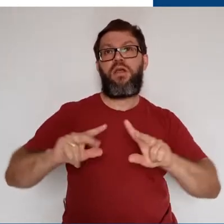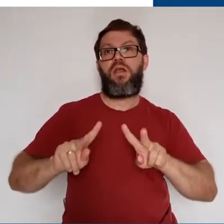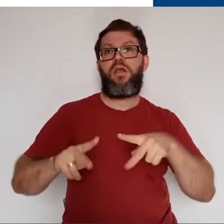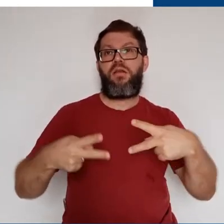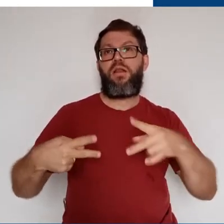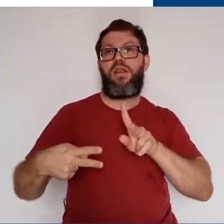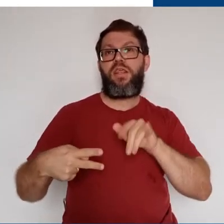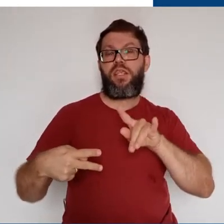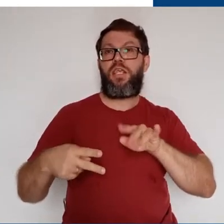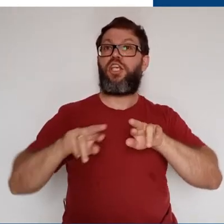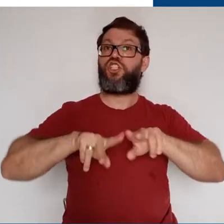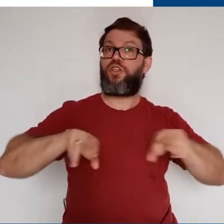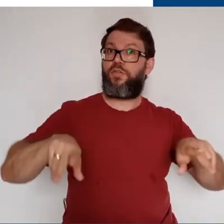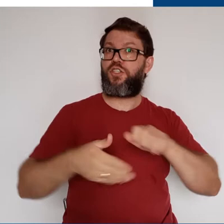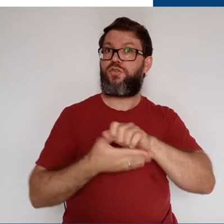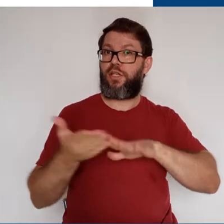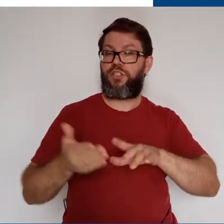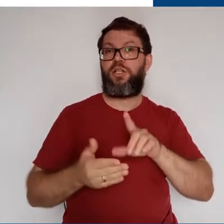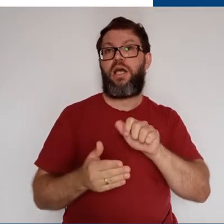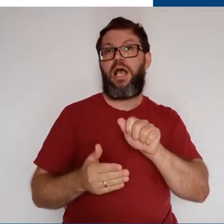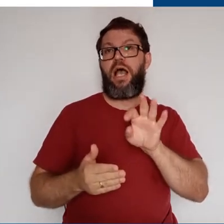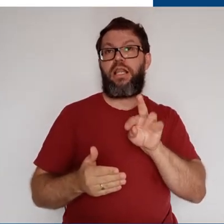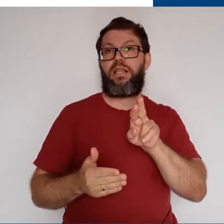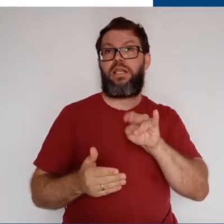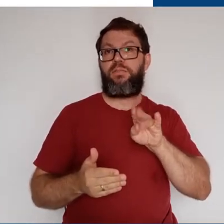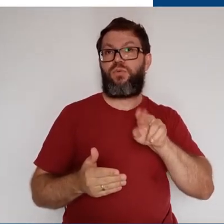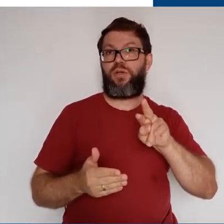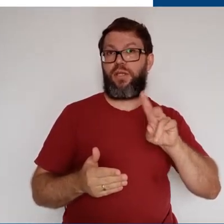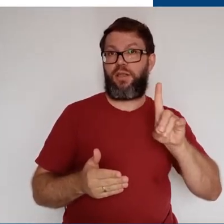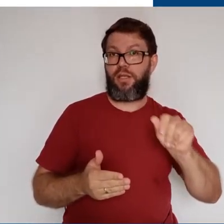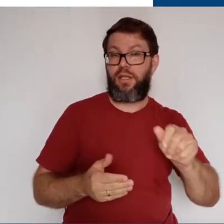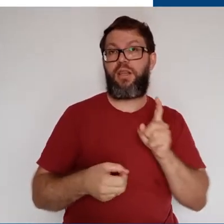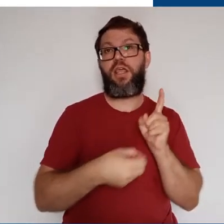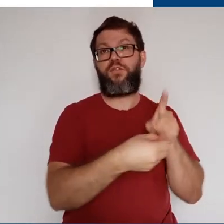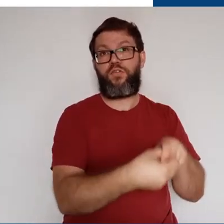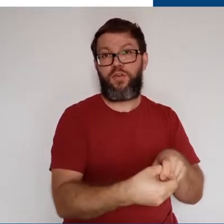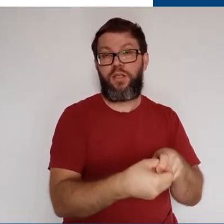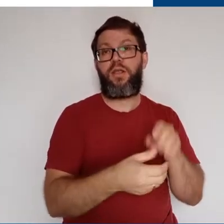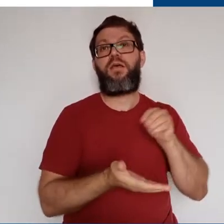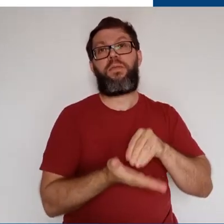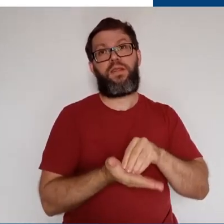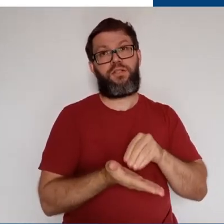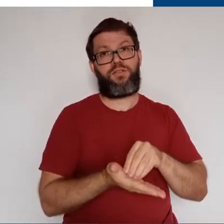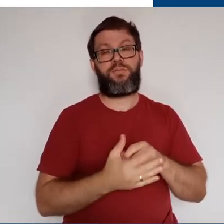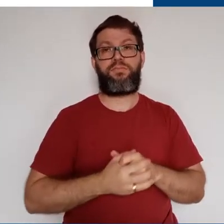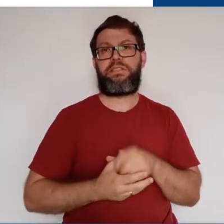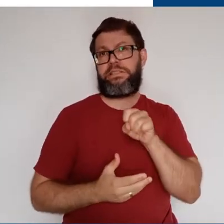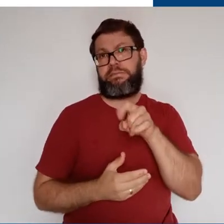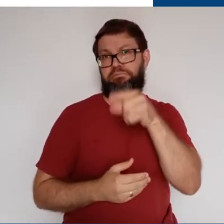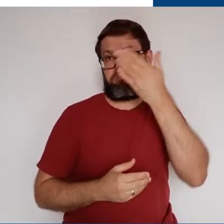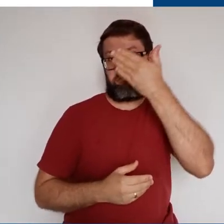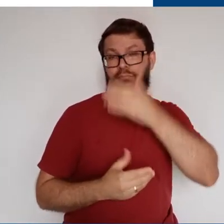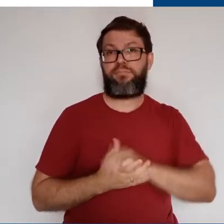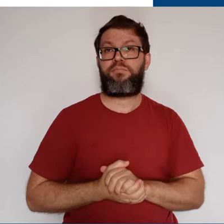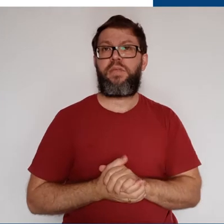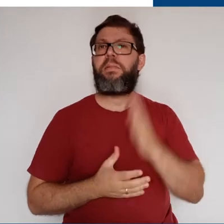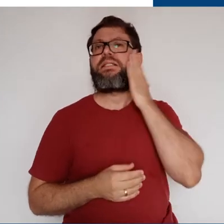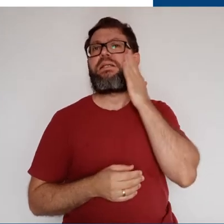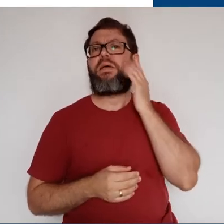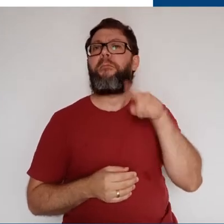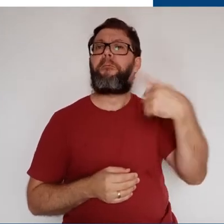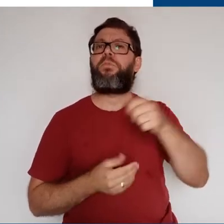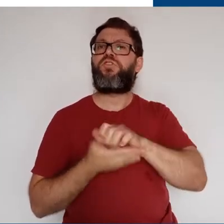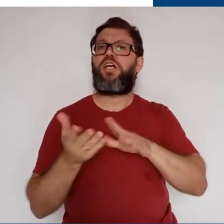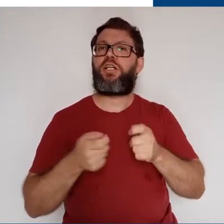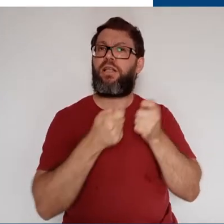aborda a diferença entre as atividades atribuídas devolvidas e pendentes caso você ainda não tenha visto para saber quais são as próximas